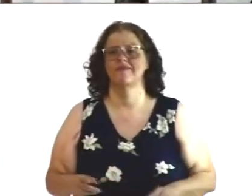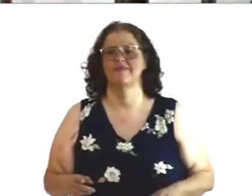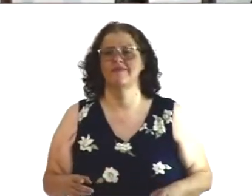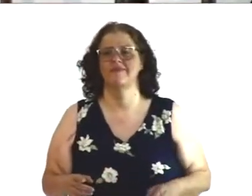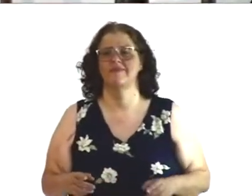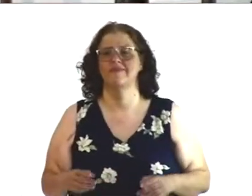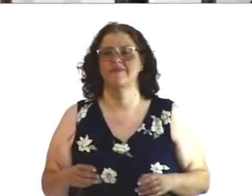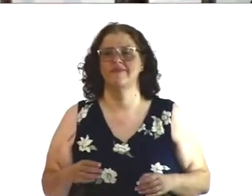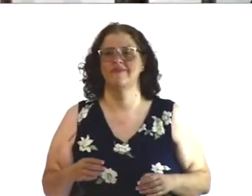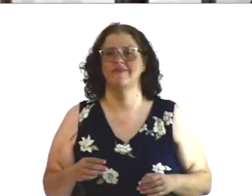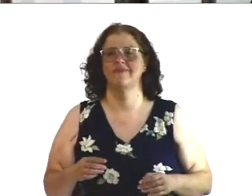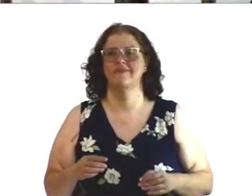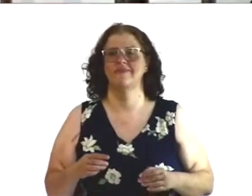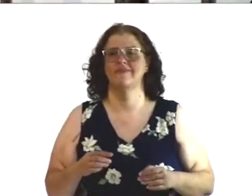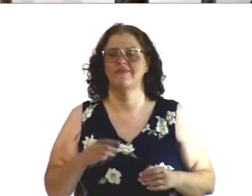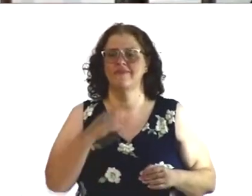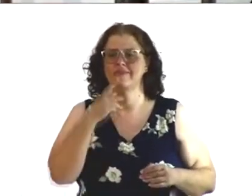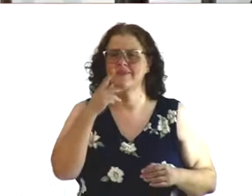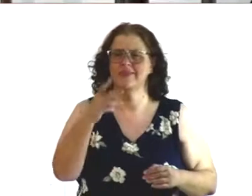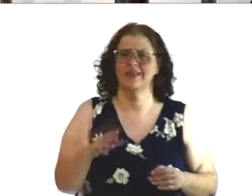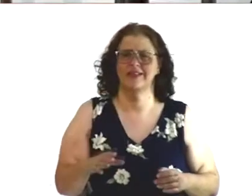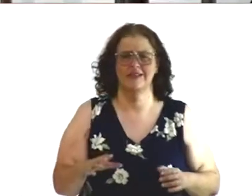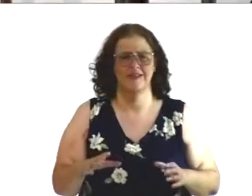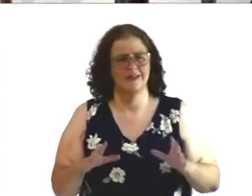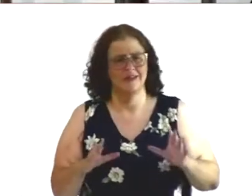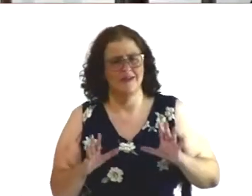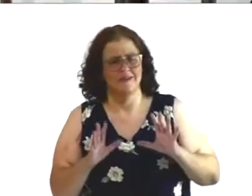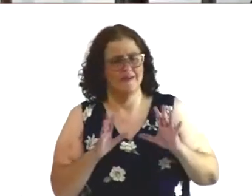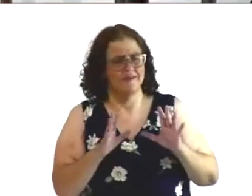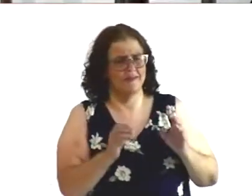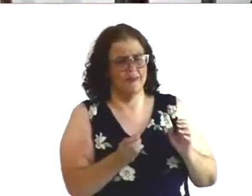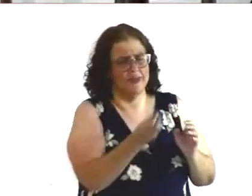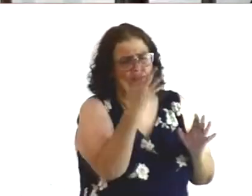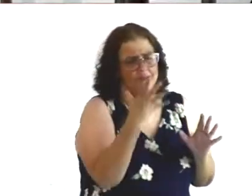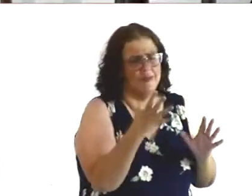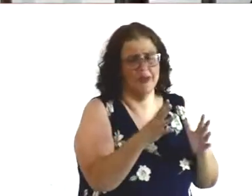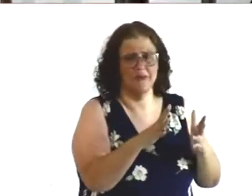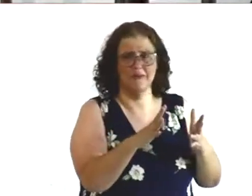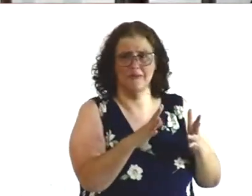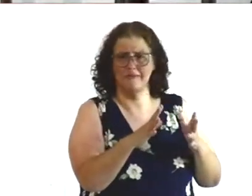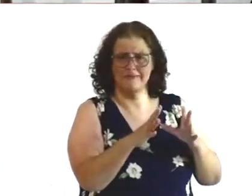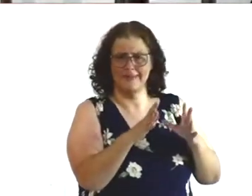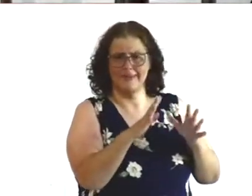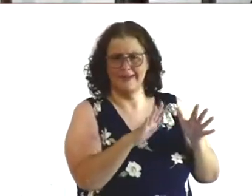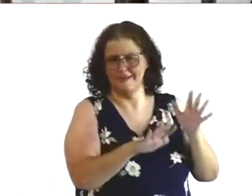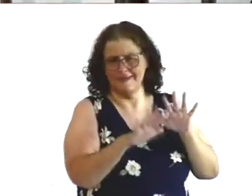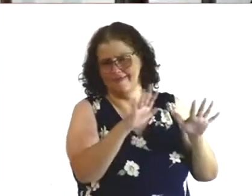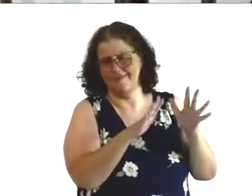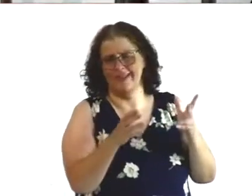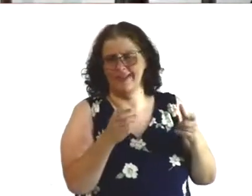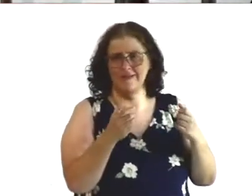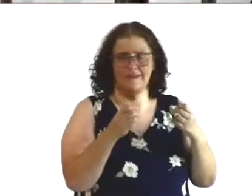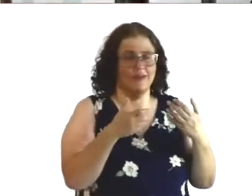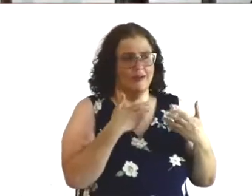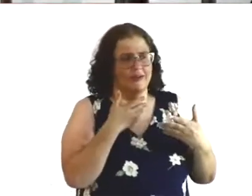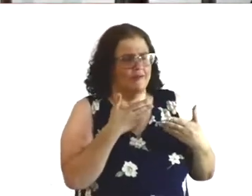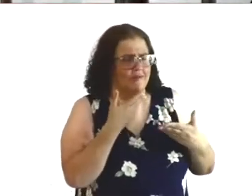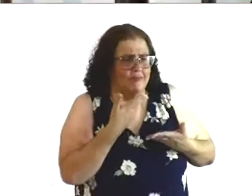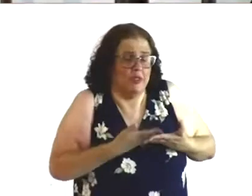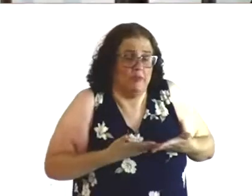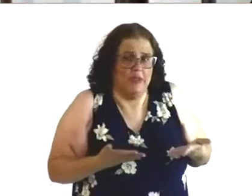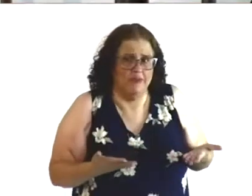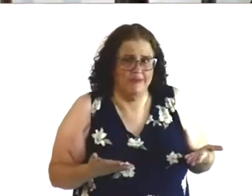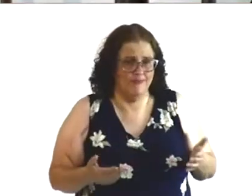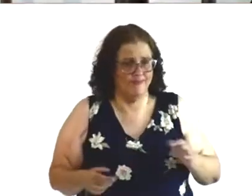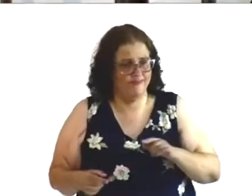para uma cena muito intrigante, ver um menino pequeno com sua mãe.